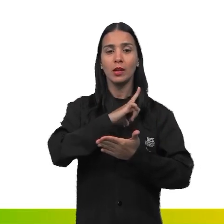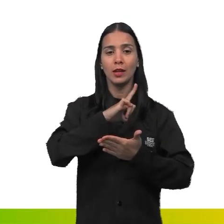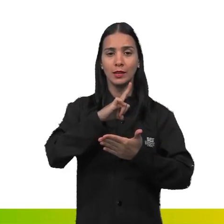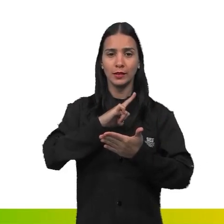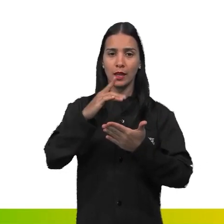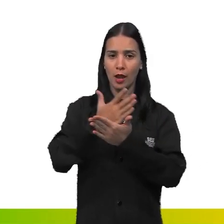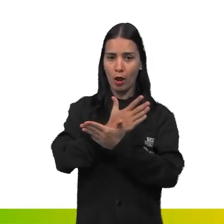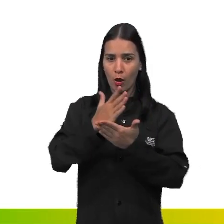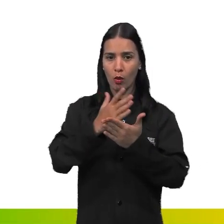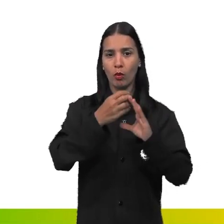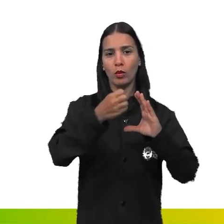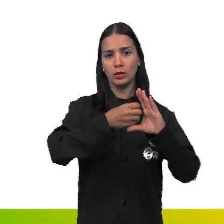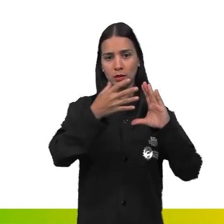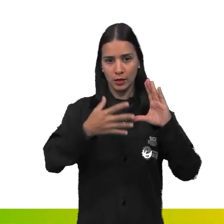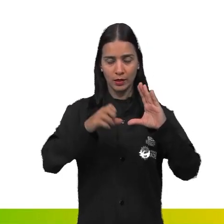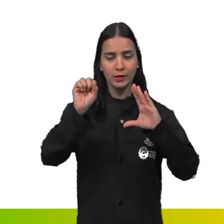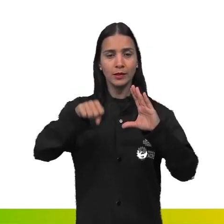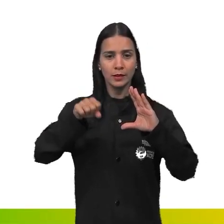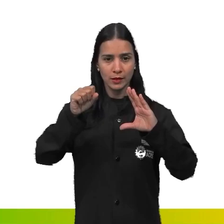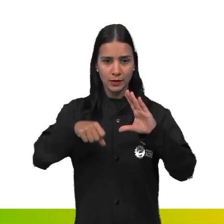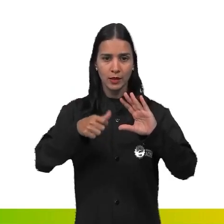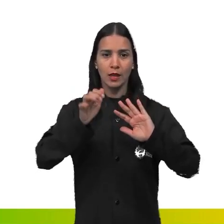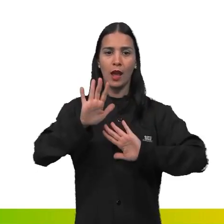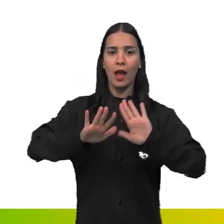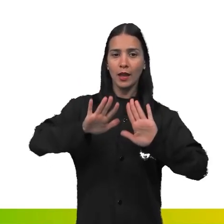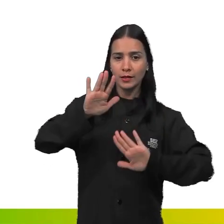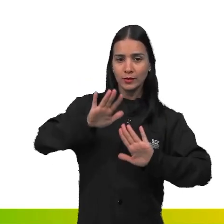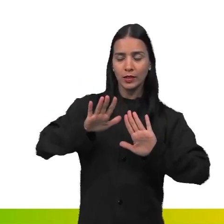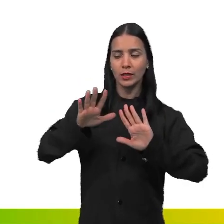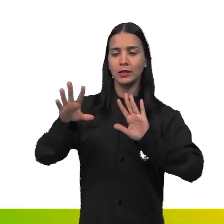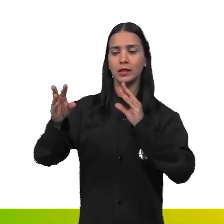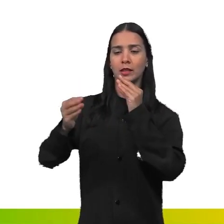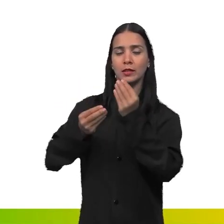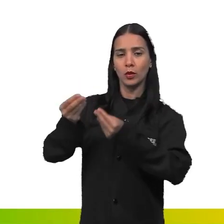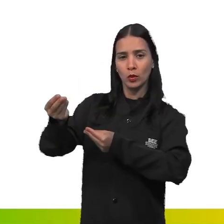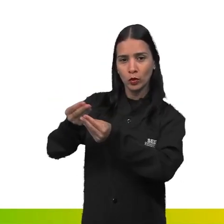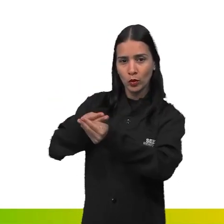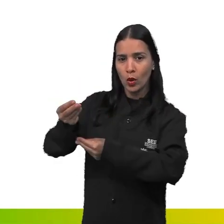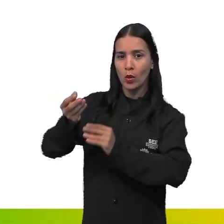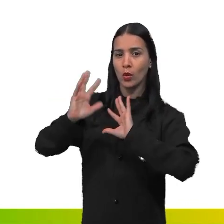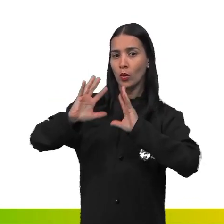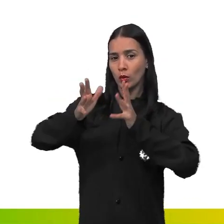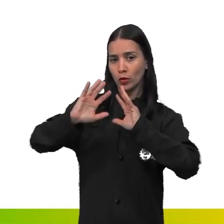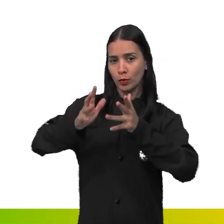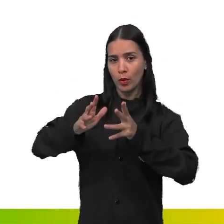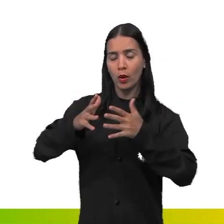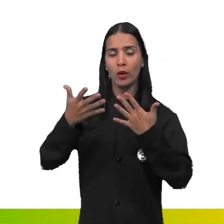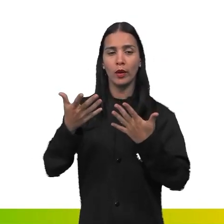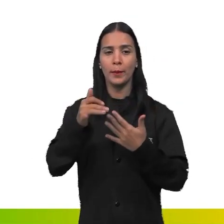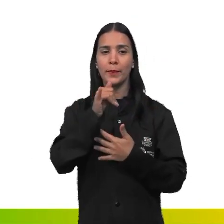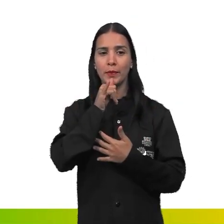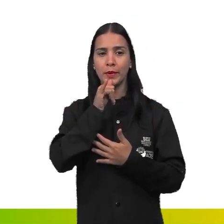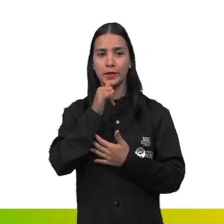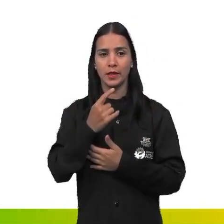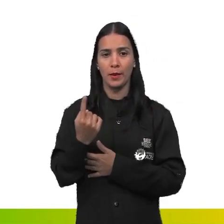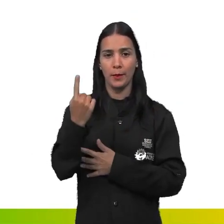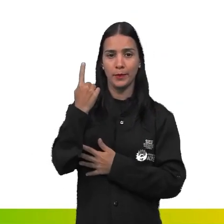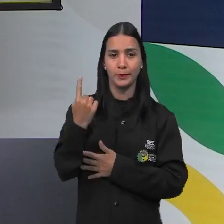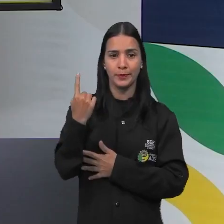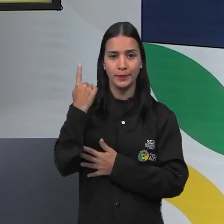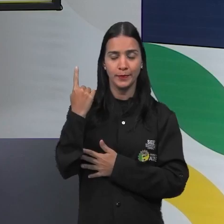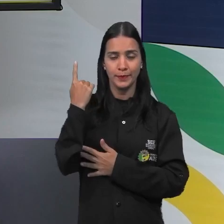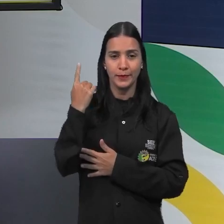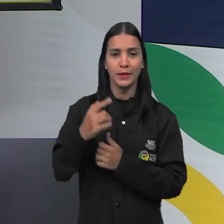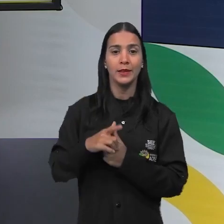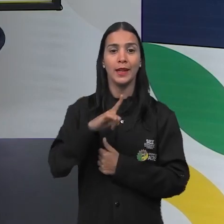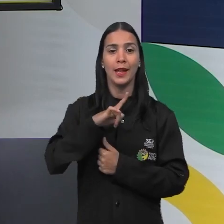as passagens de bola ou de outro objeto utilizado. Aqui temos uma simulação de recepção, interceptação.